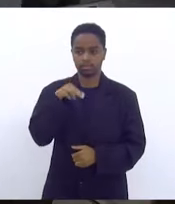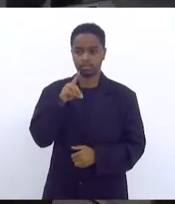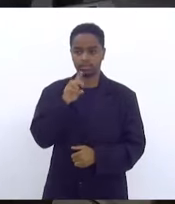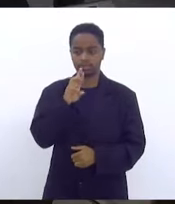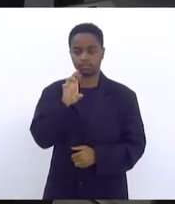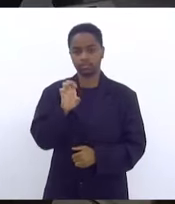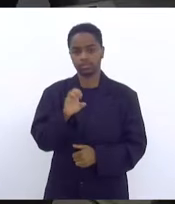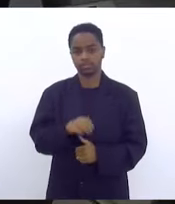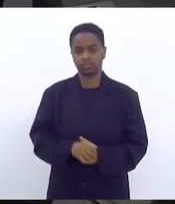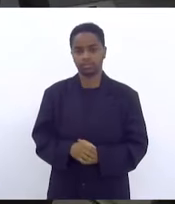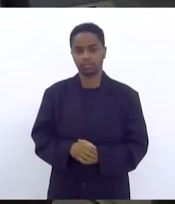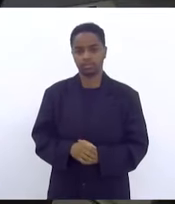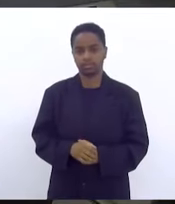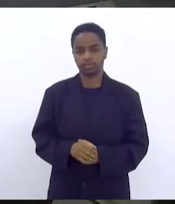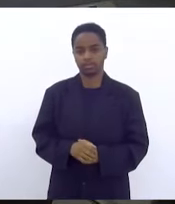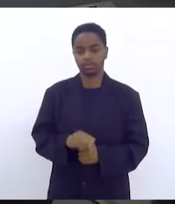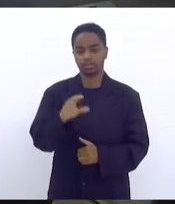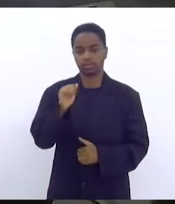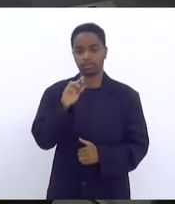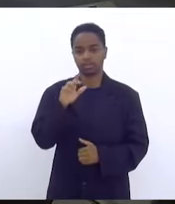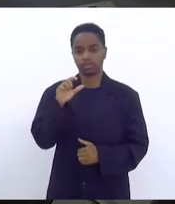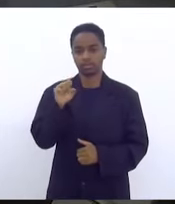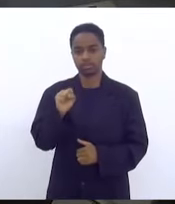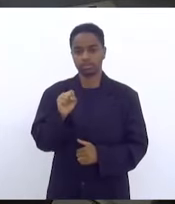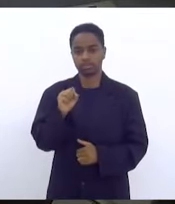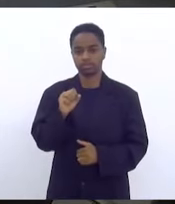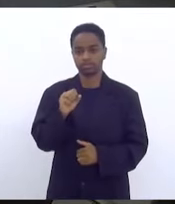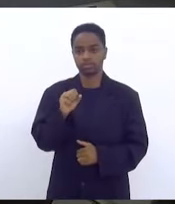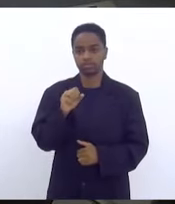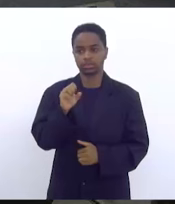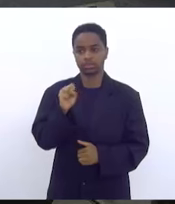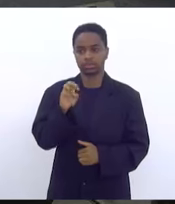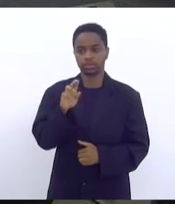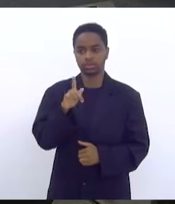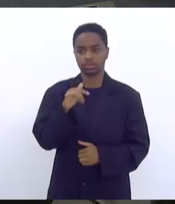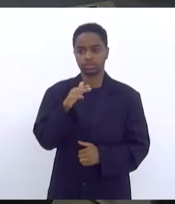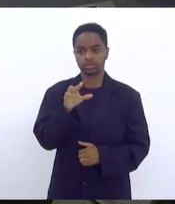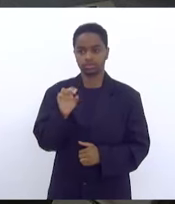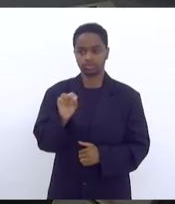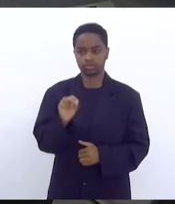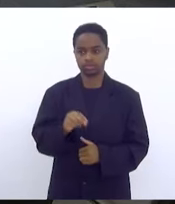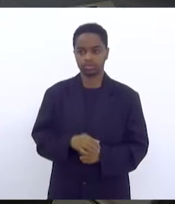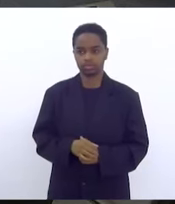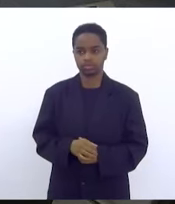Correia, deputado Carlos Macedo, deputado doutor Serginho,